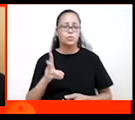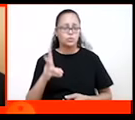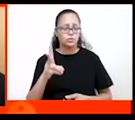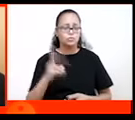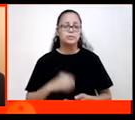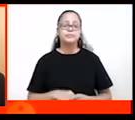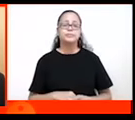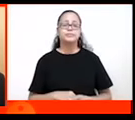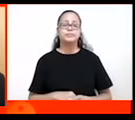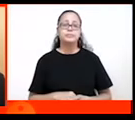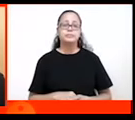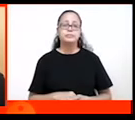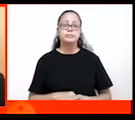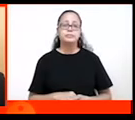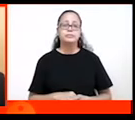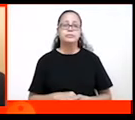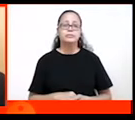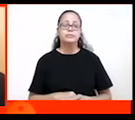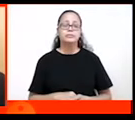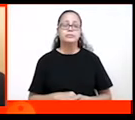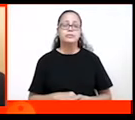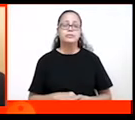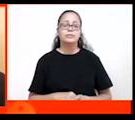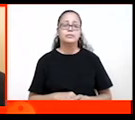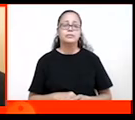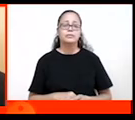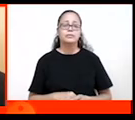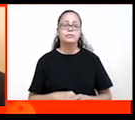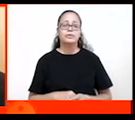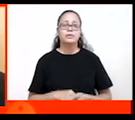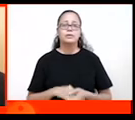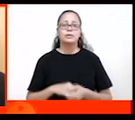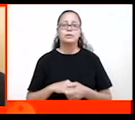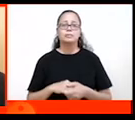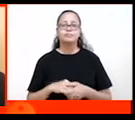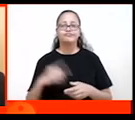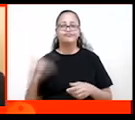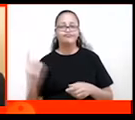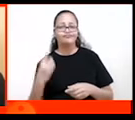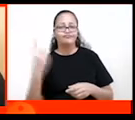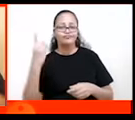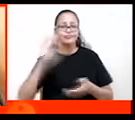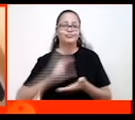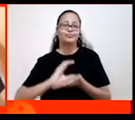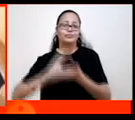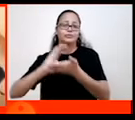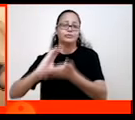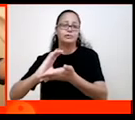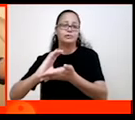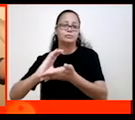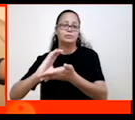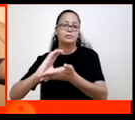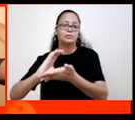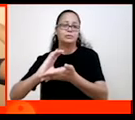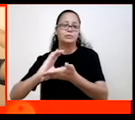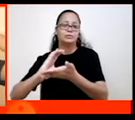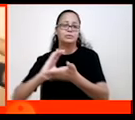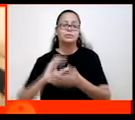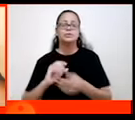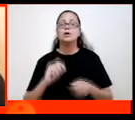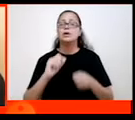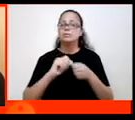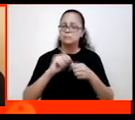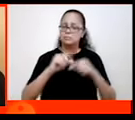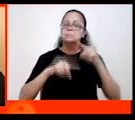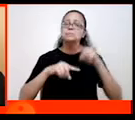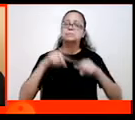Continuando sobre o Fordismo, né, ele exigiu então enormes investimentos em instalações nessas linhas de montagem, né? A